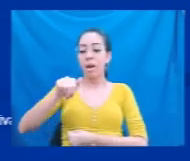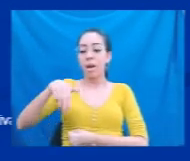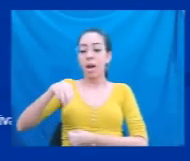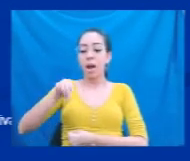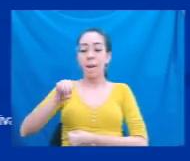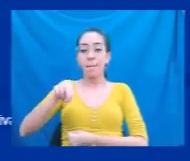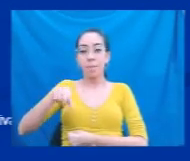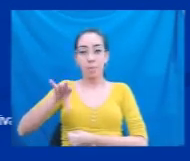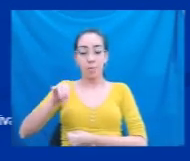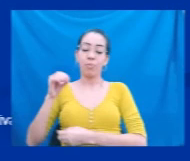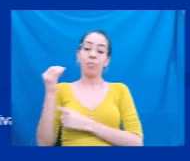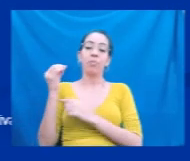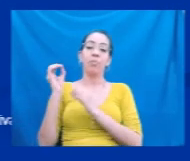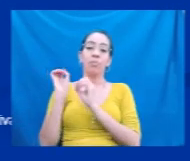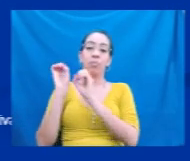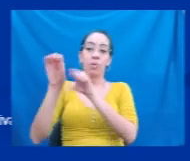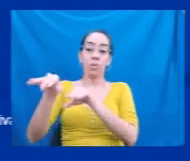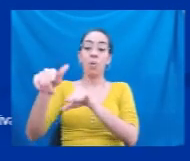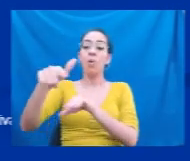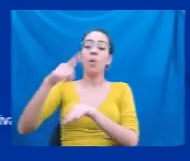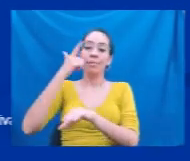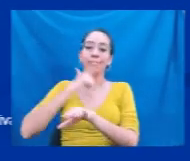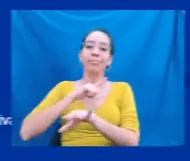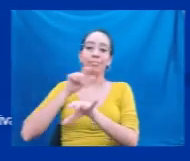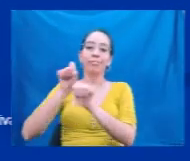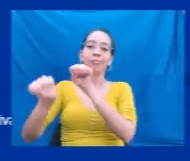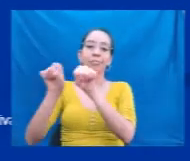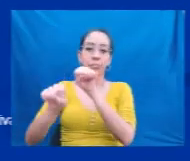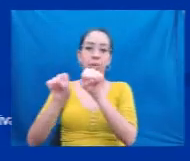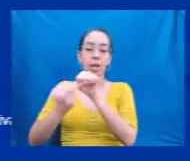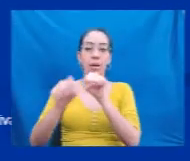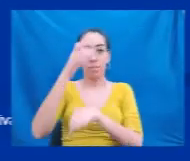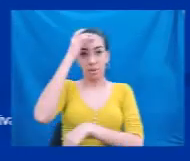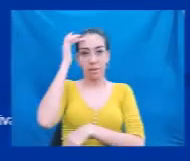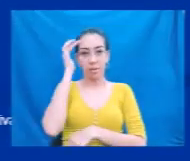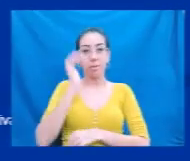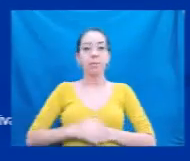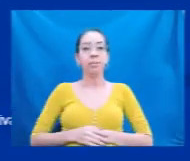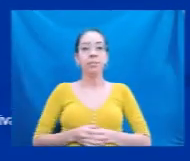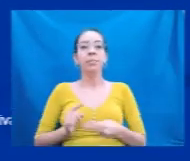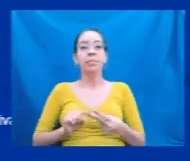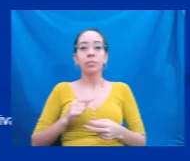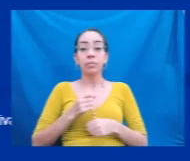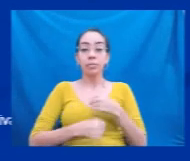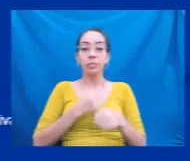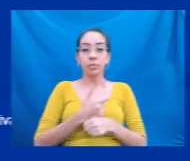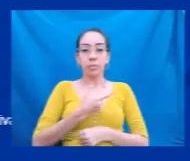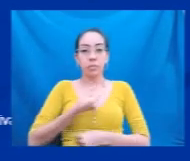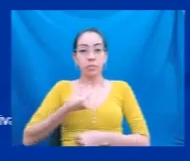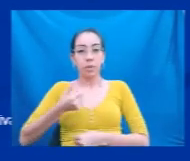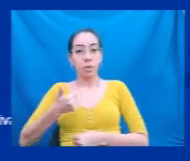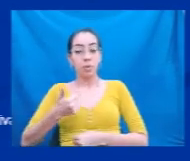Em 2001, a usina química AZF, em Toulouse, na França, explodiu com 300 toneladas de produto.